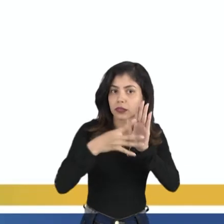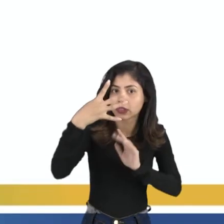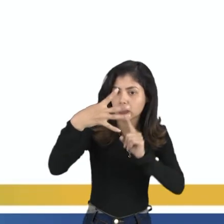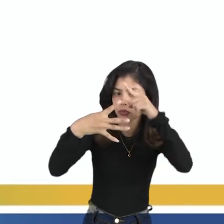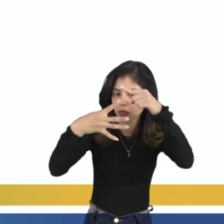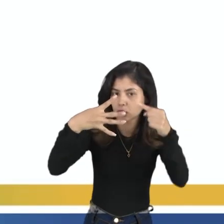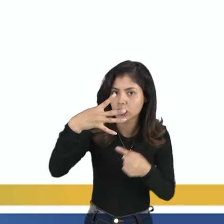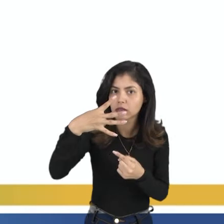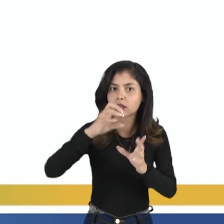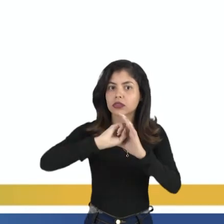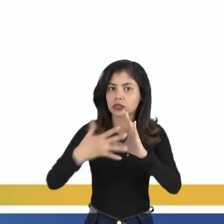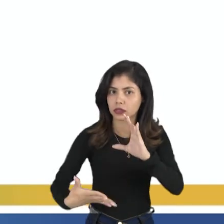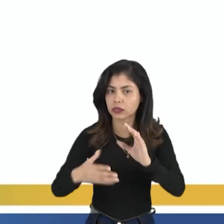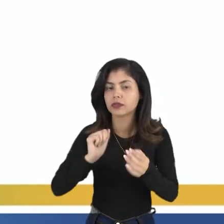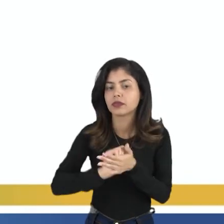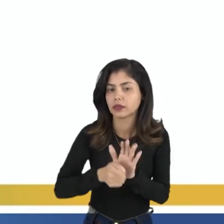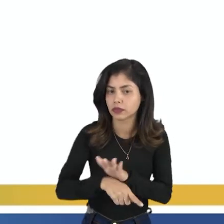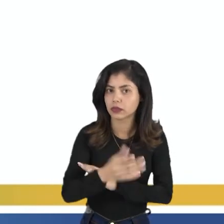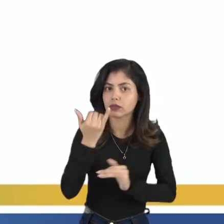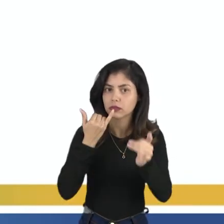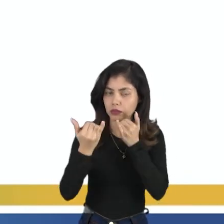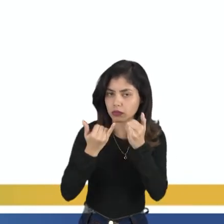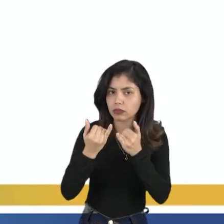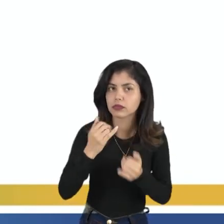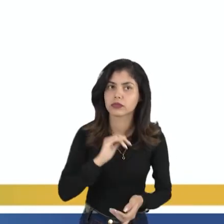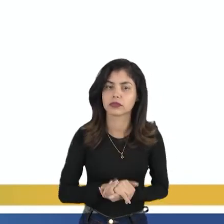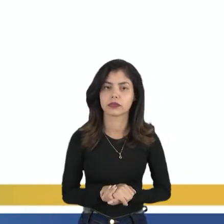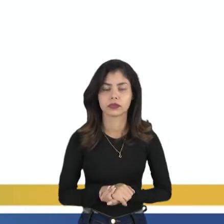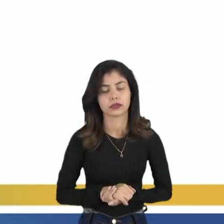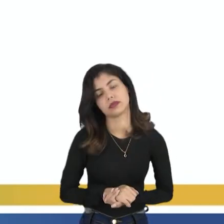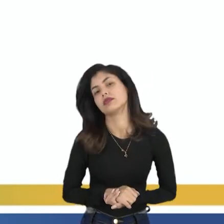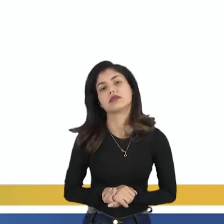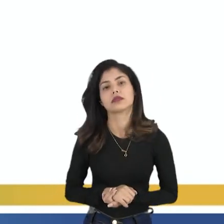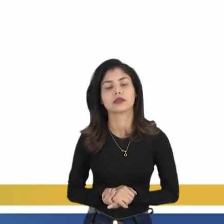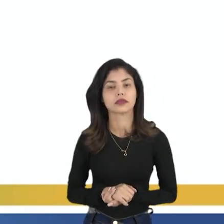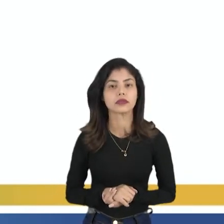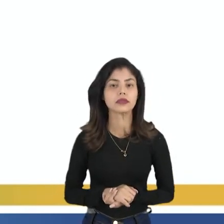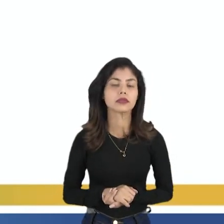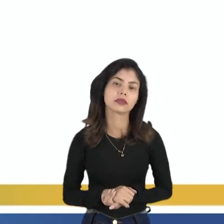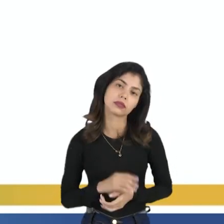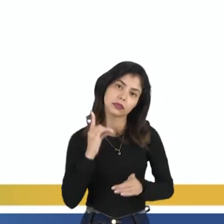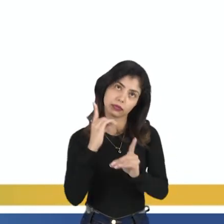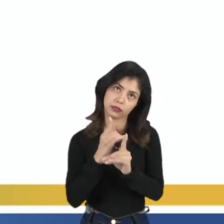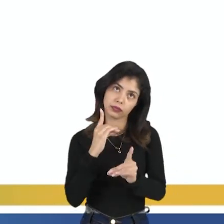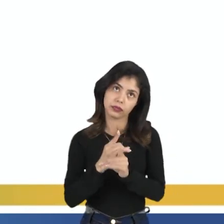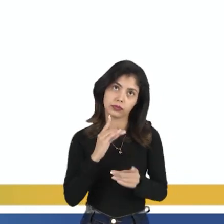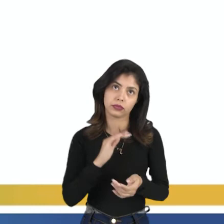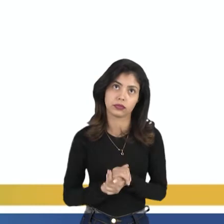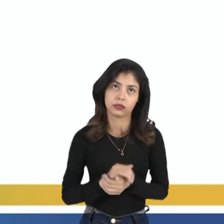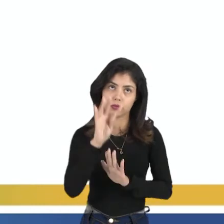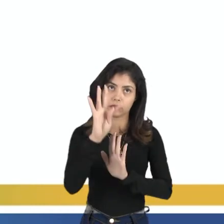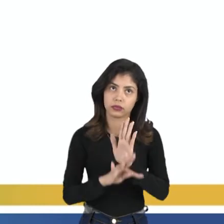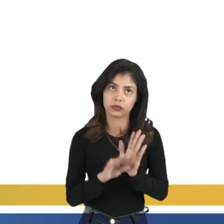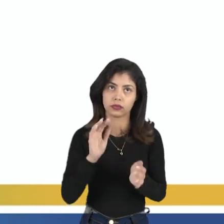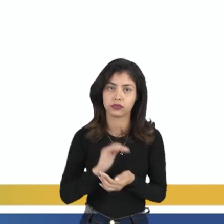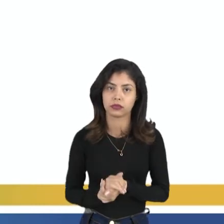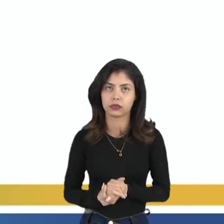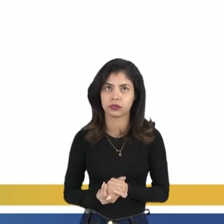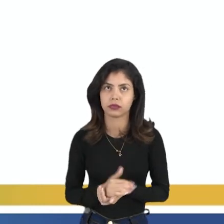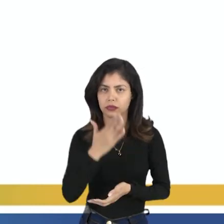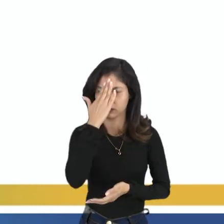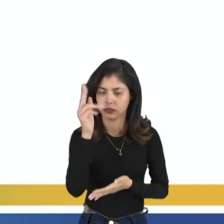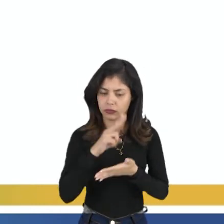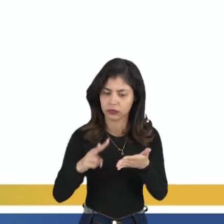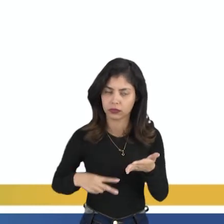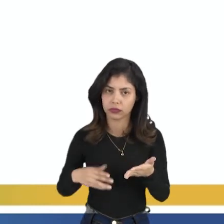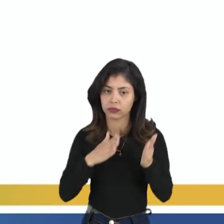4 características dentro do enunciado. A identificação da tipagem textual para você